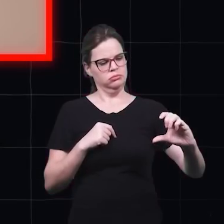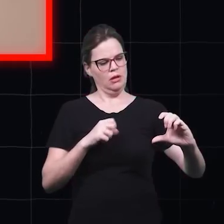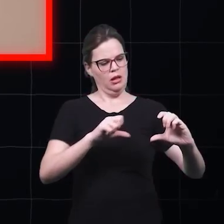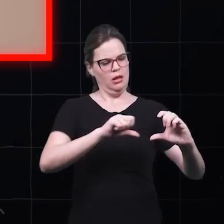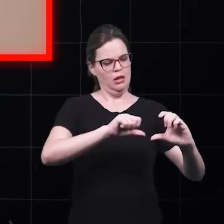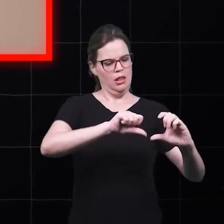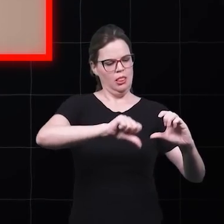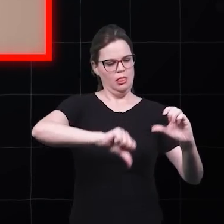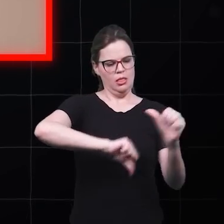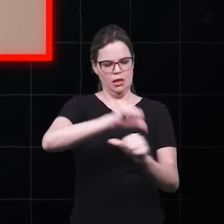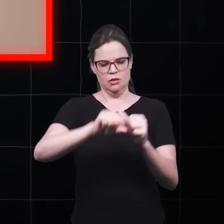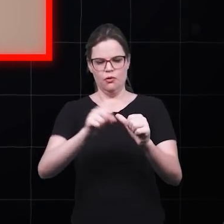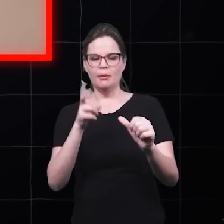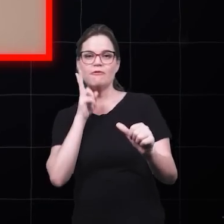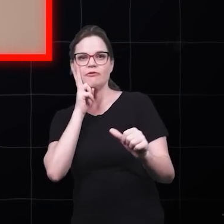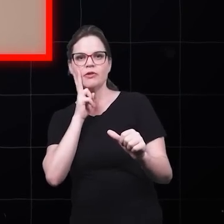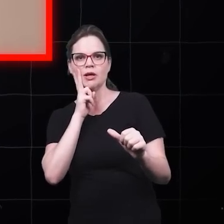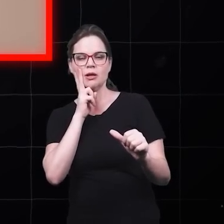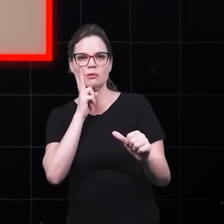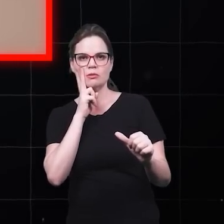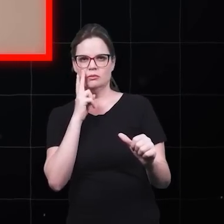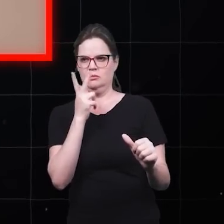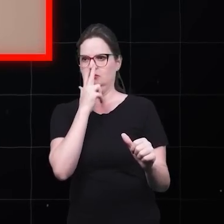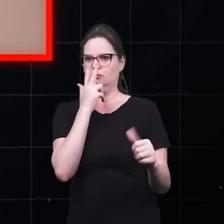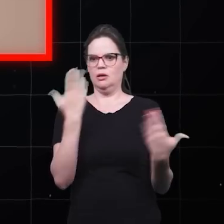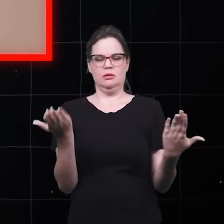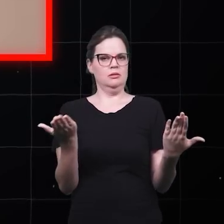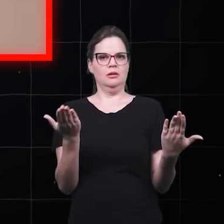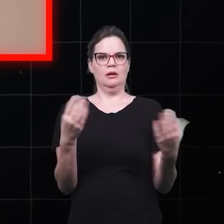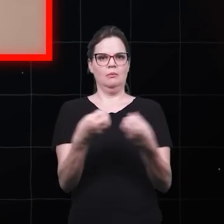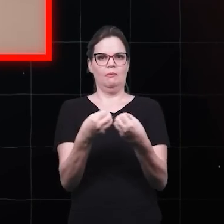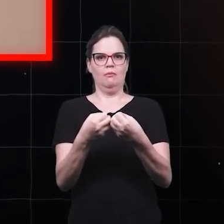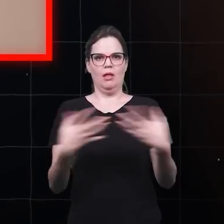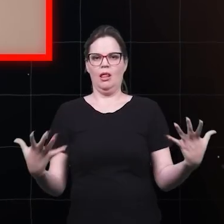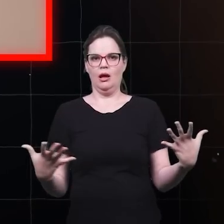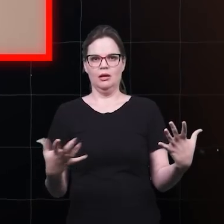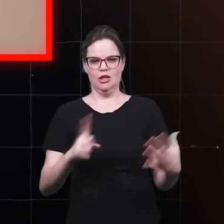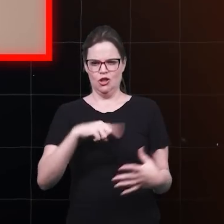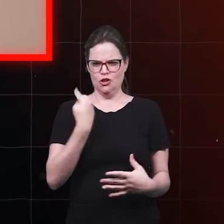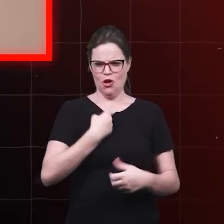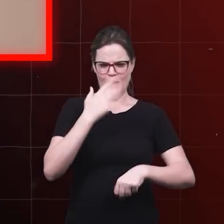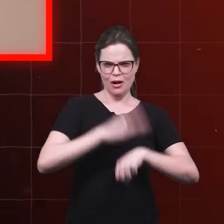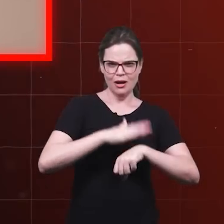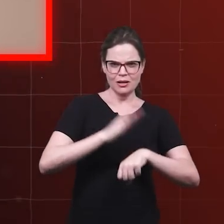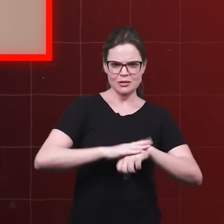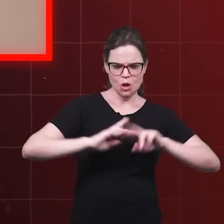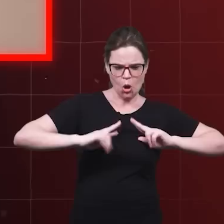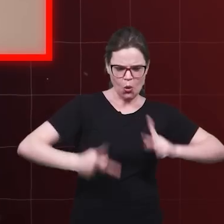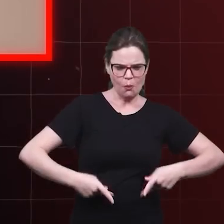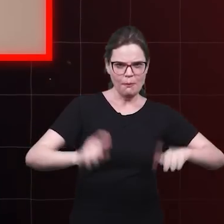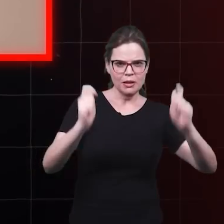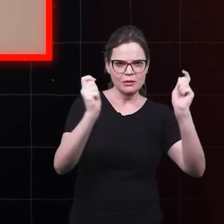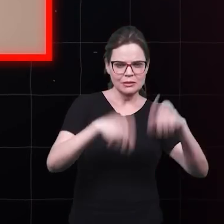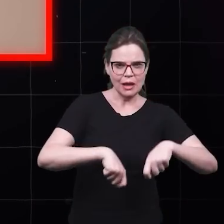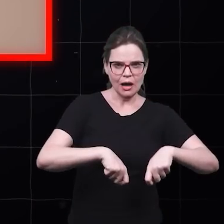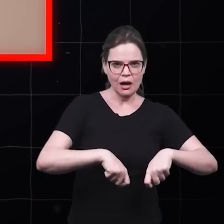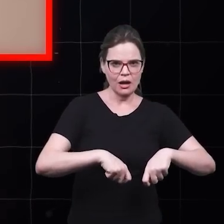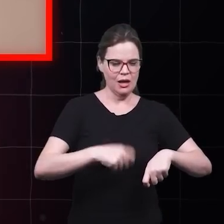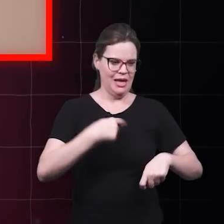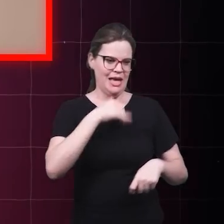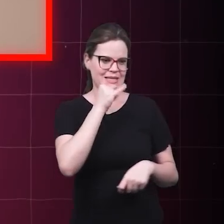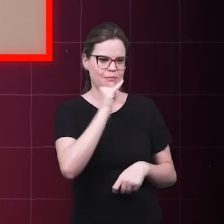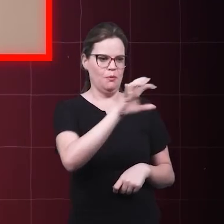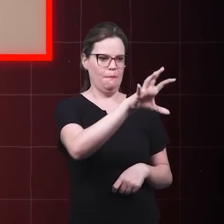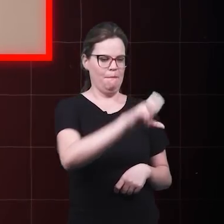ação de maravilha, né? Humanamente nós não conseguimos fazer isso. Nós não conseguimos pegar água e transformar água em vinho,